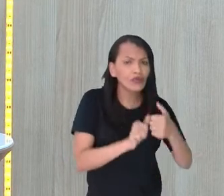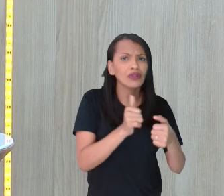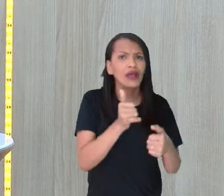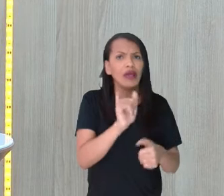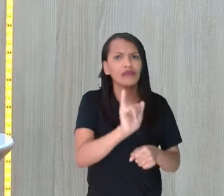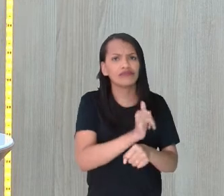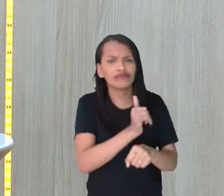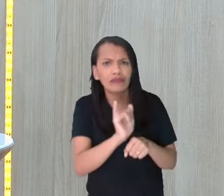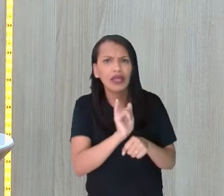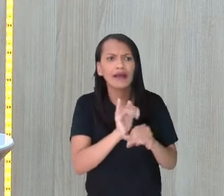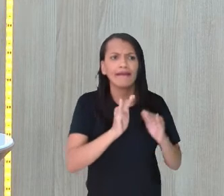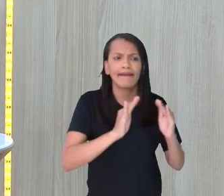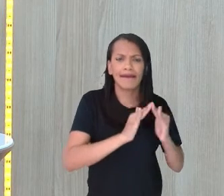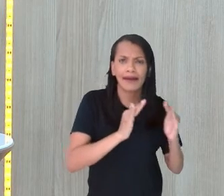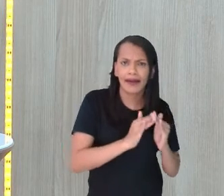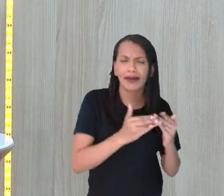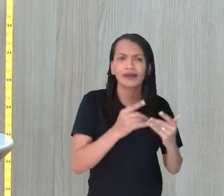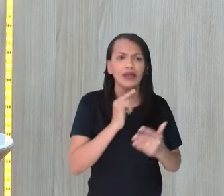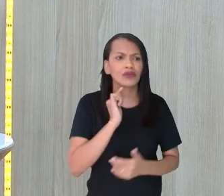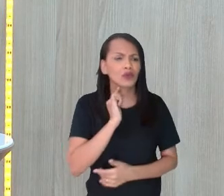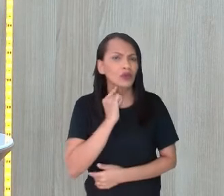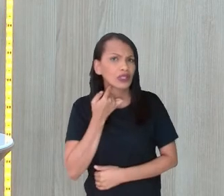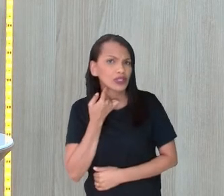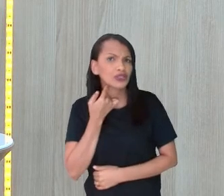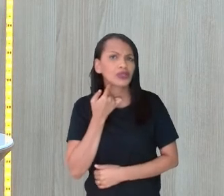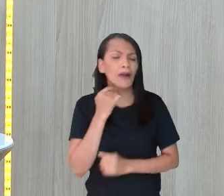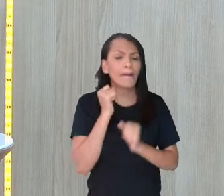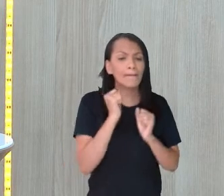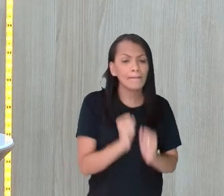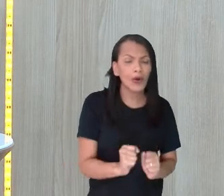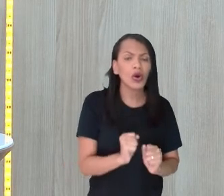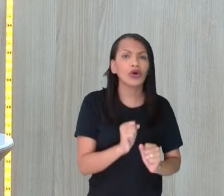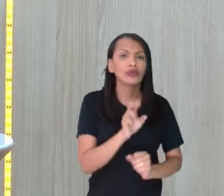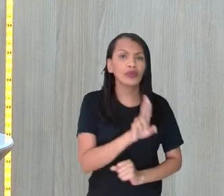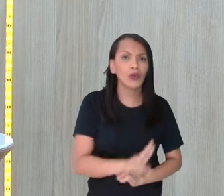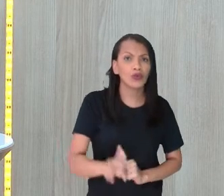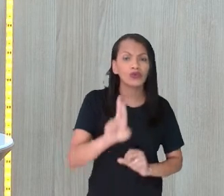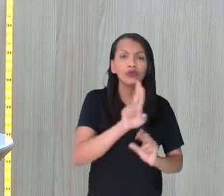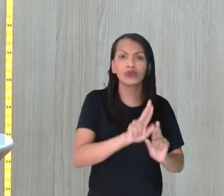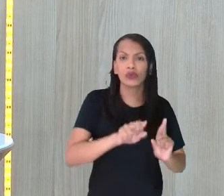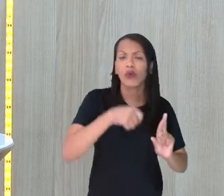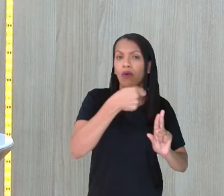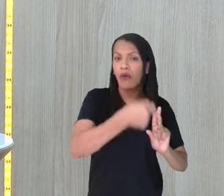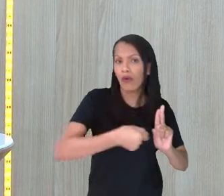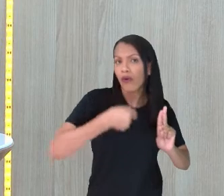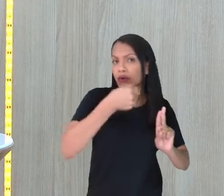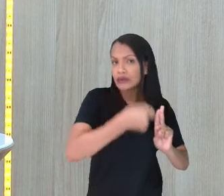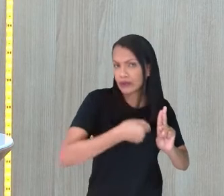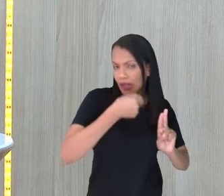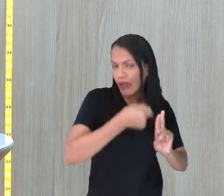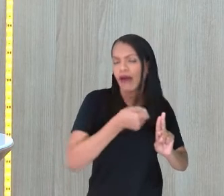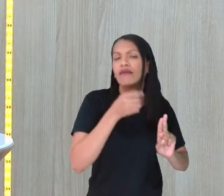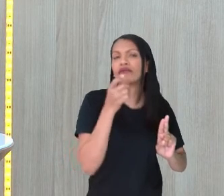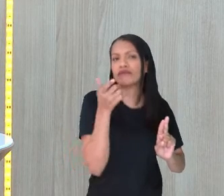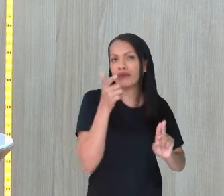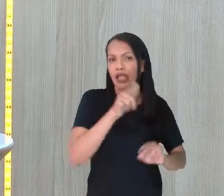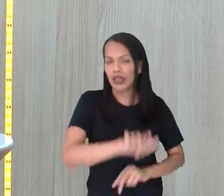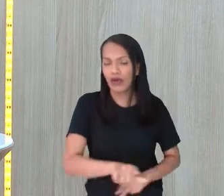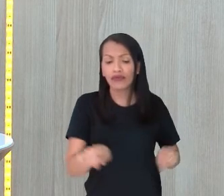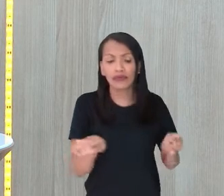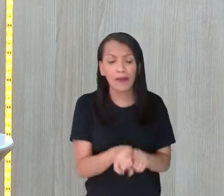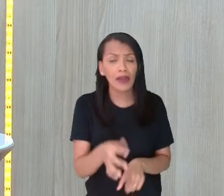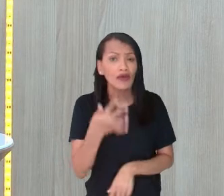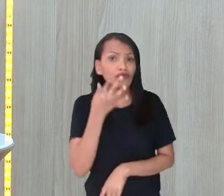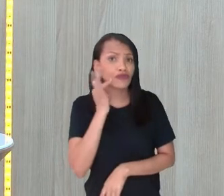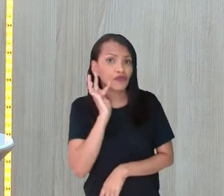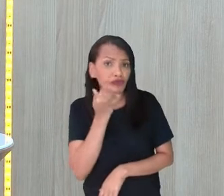técnicas na sua residência, a questão do lixo, o que você pode reaproveitar, né? A partir de cascas de frutas,